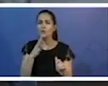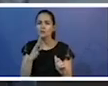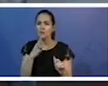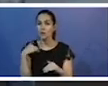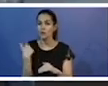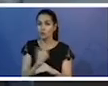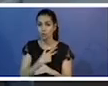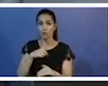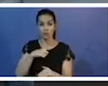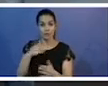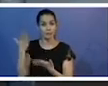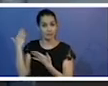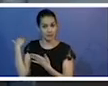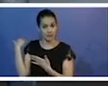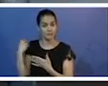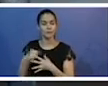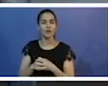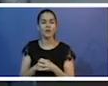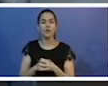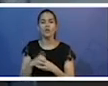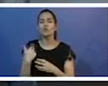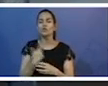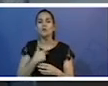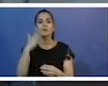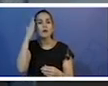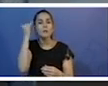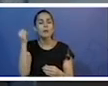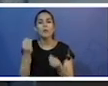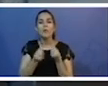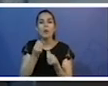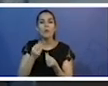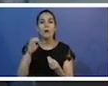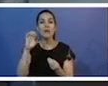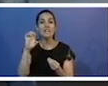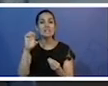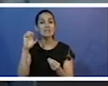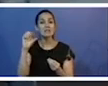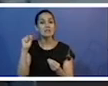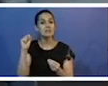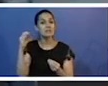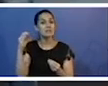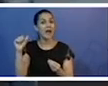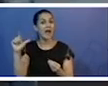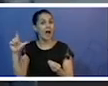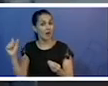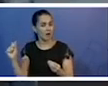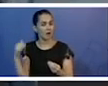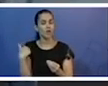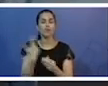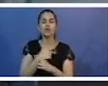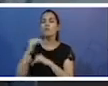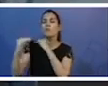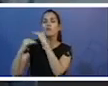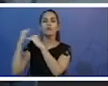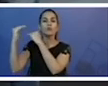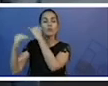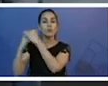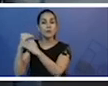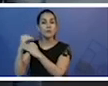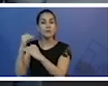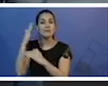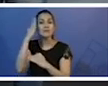tínhamos, a gente definiu o que é uma escala e a gente foi evoluindo. Descobrimos a